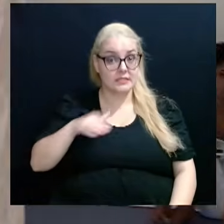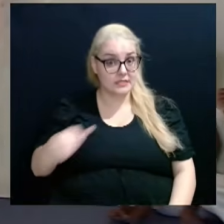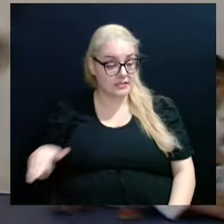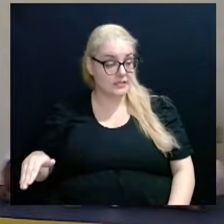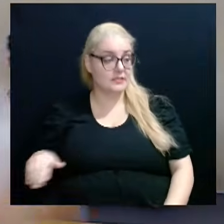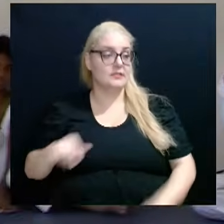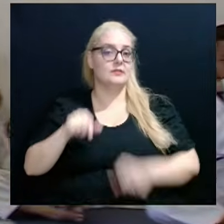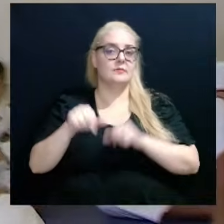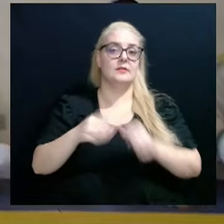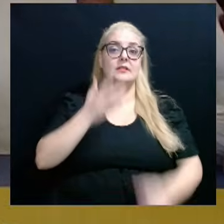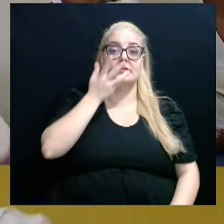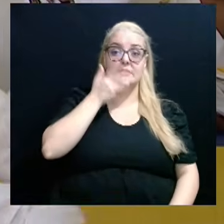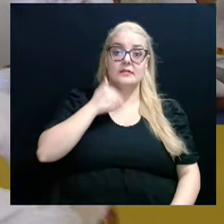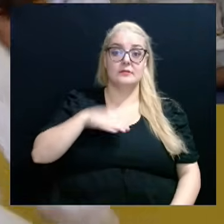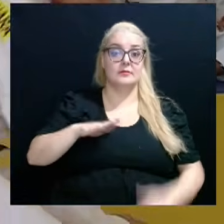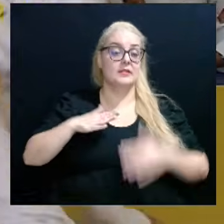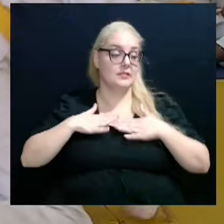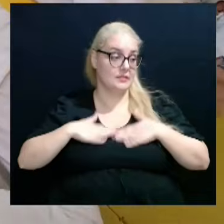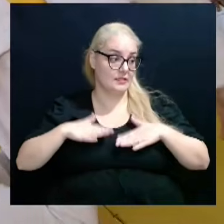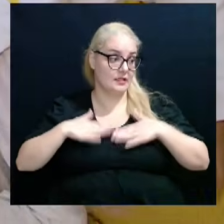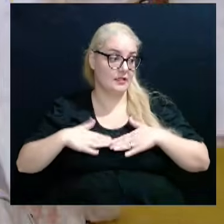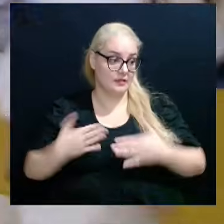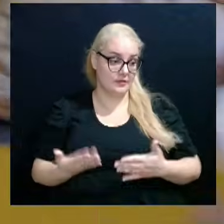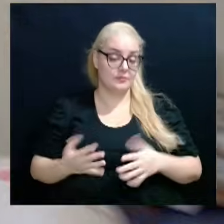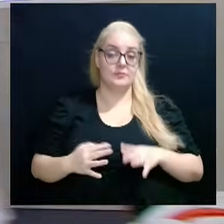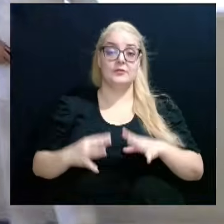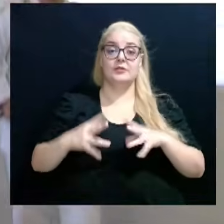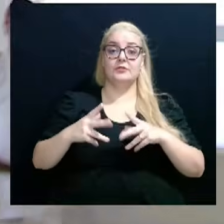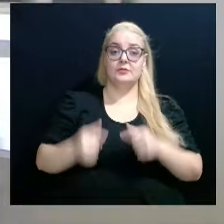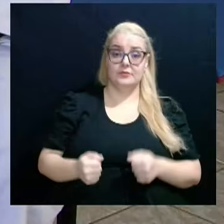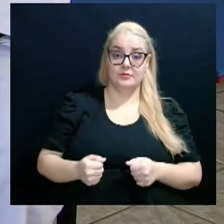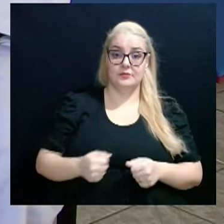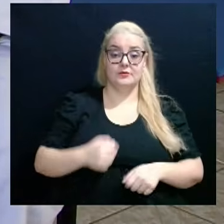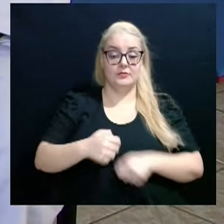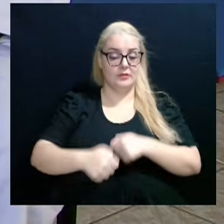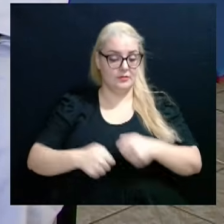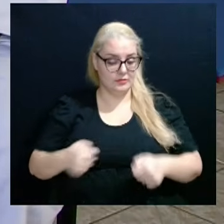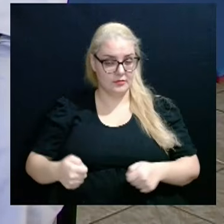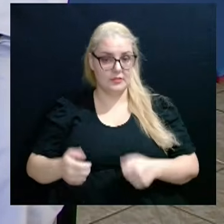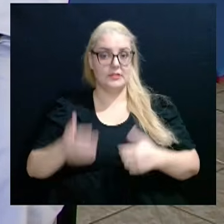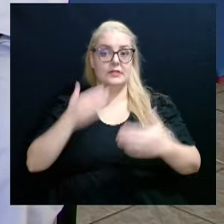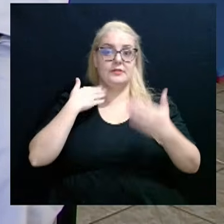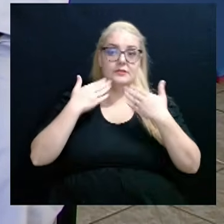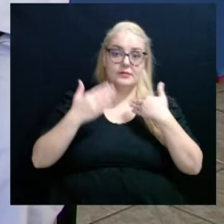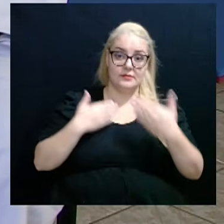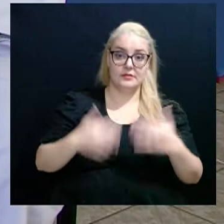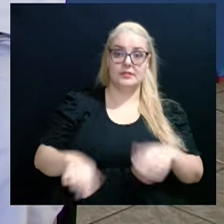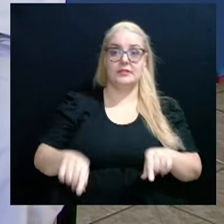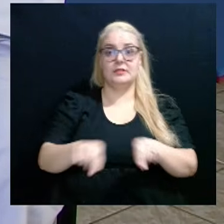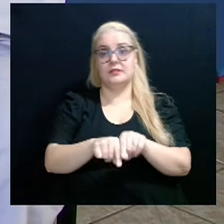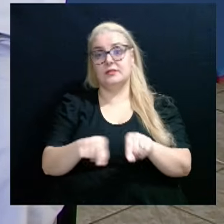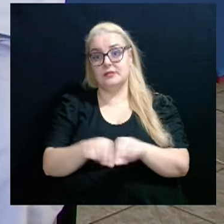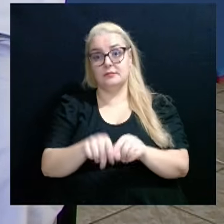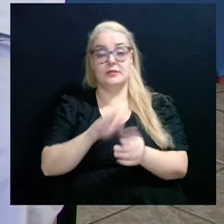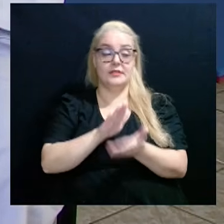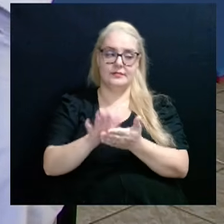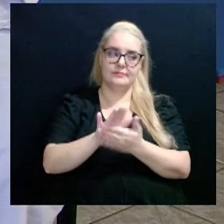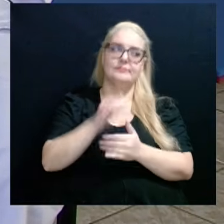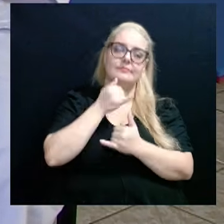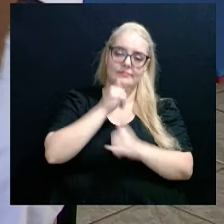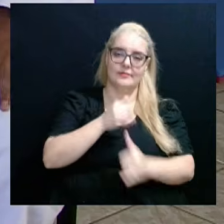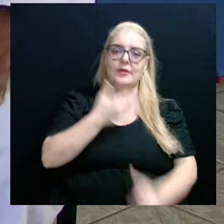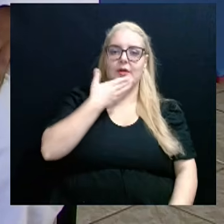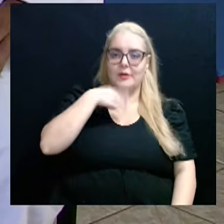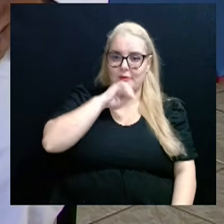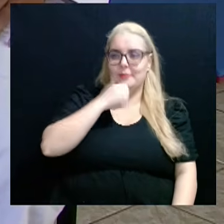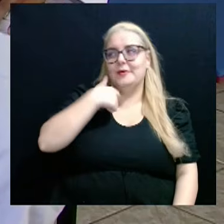calmas. E isso tudo através do judô, através da conversa, além também de gastar energia. O pai agradece quando chega em casa, que a criança